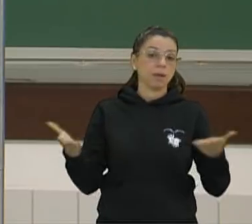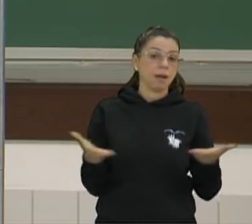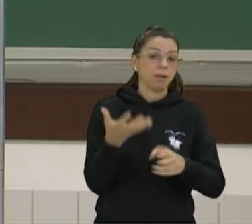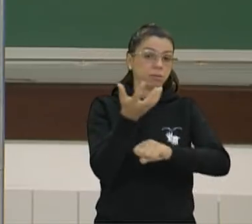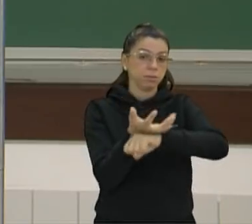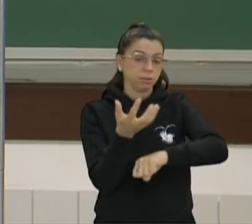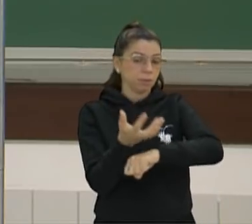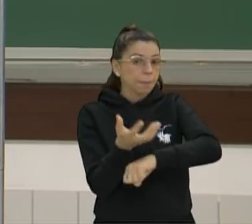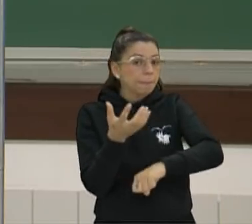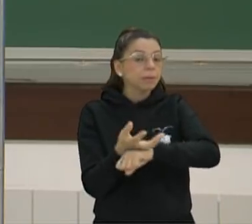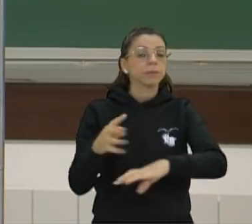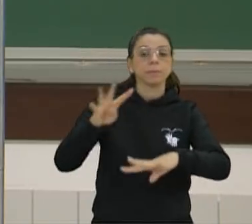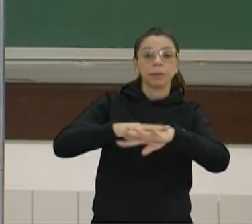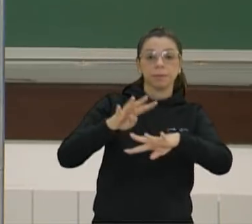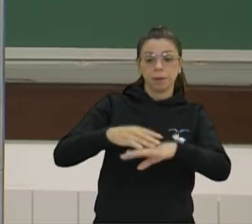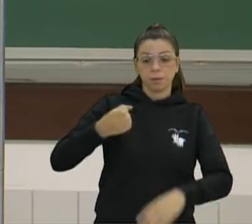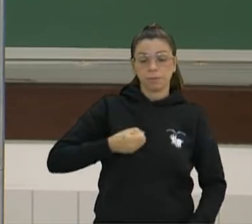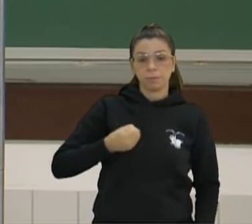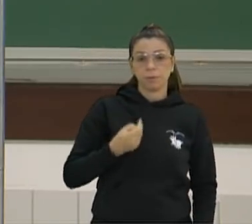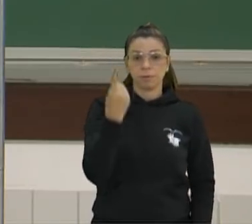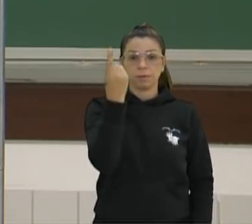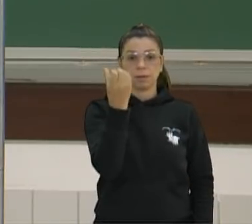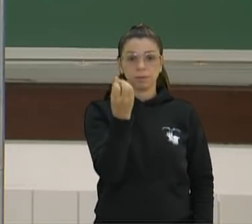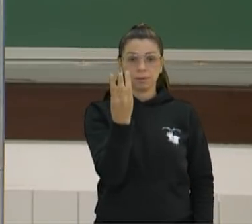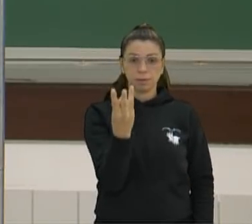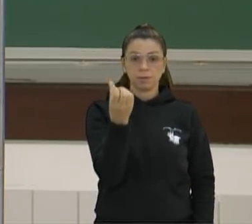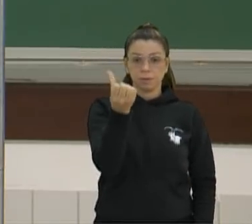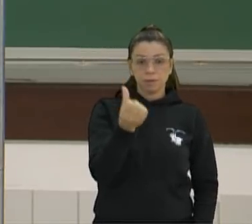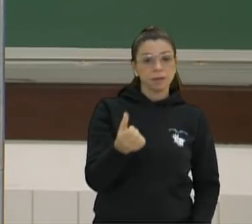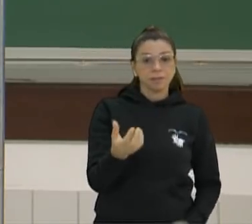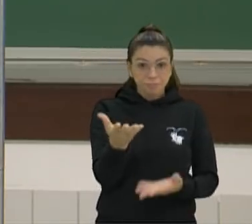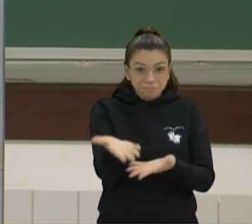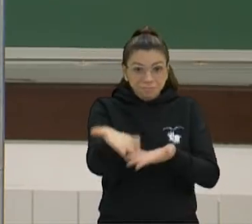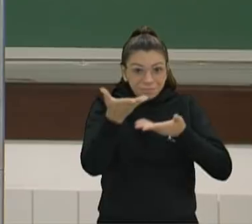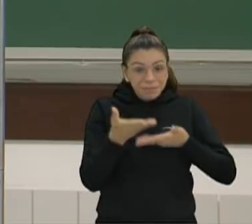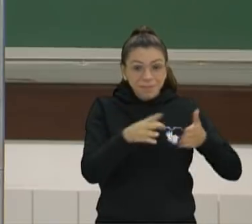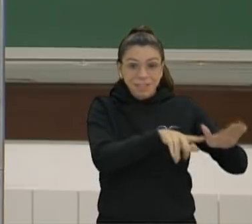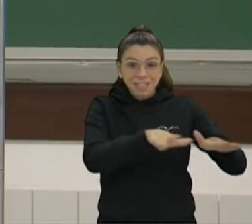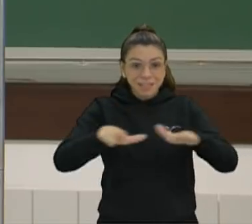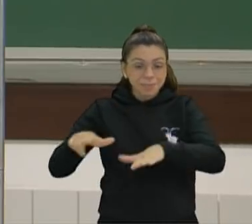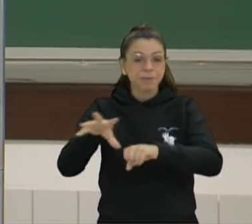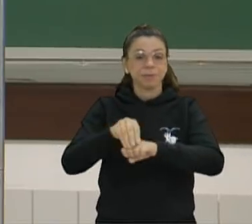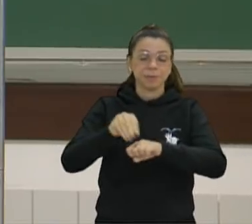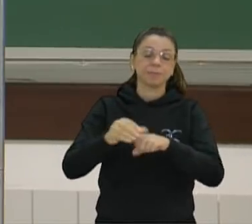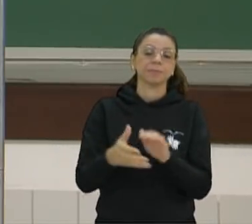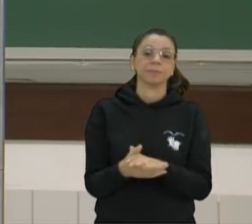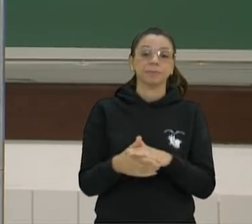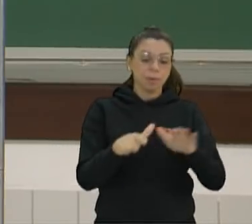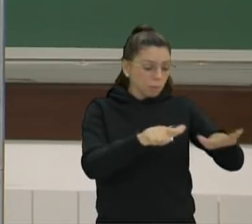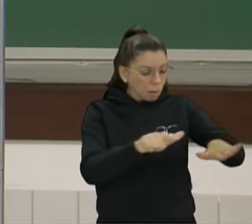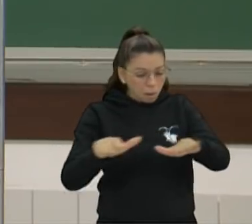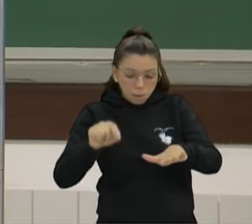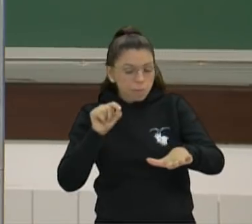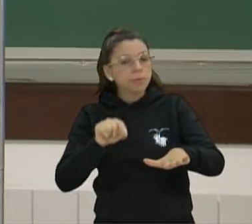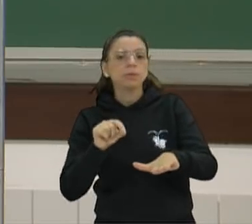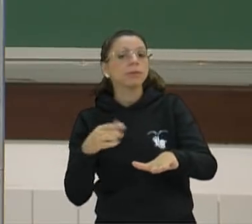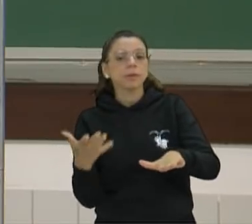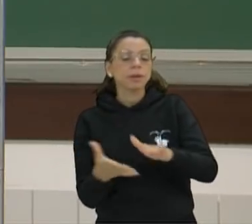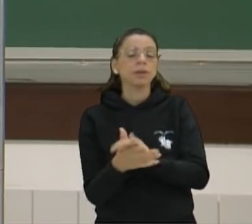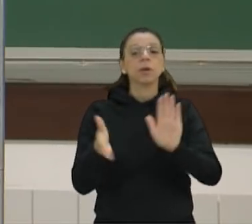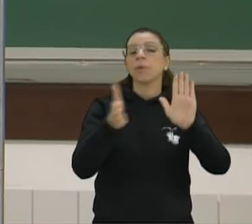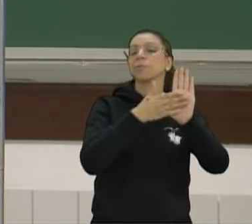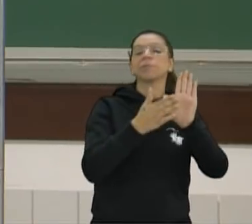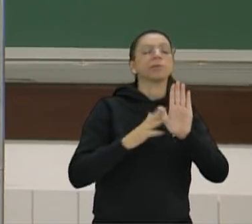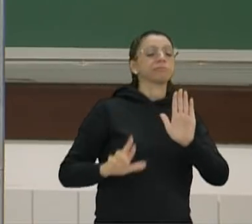136. Sejam todos bem-vindos à nossa Semana do Conhecimento. Essa semana nós estamos aí com